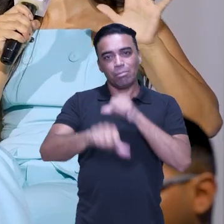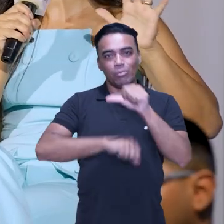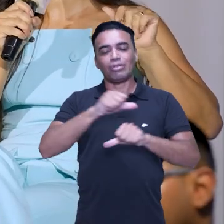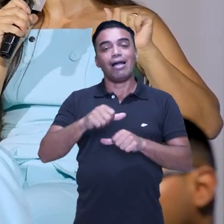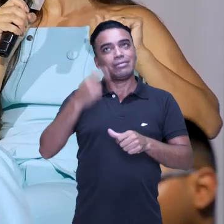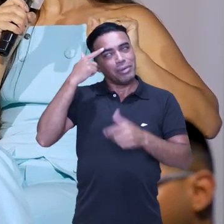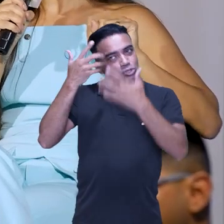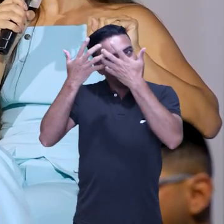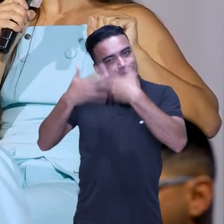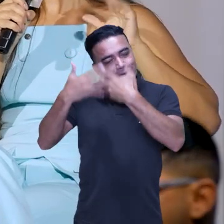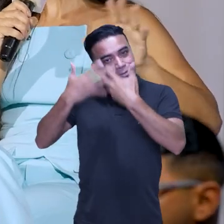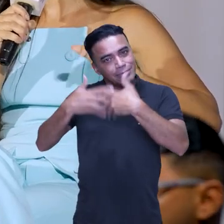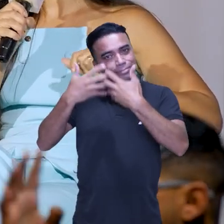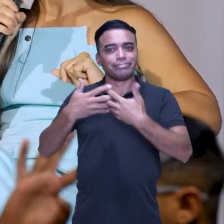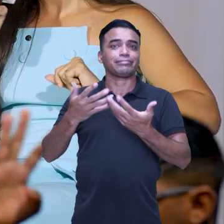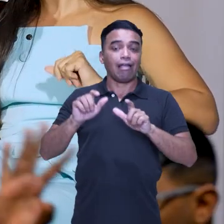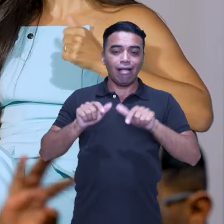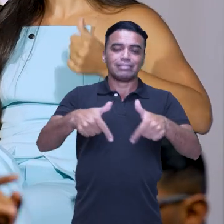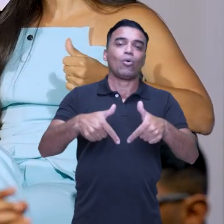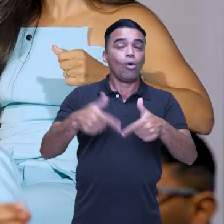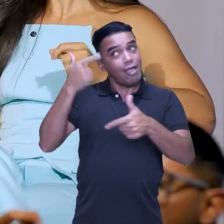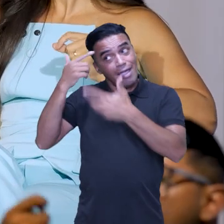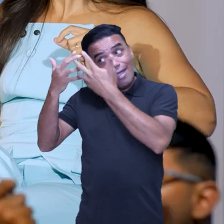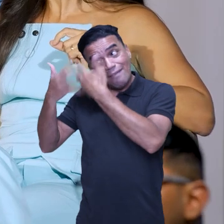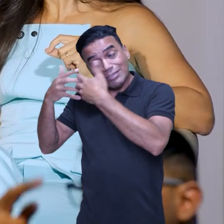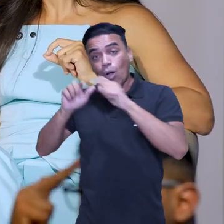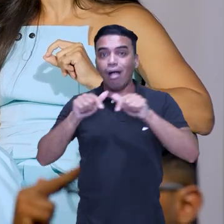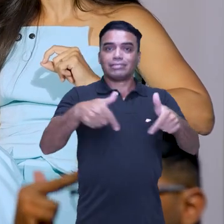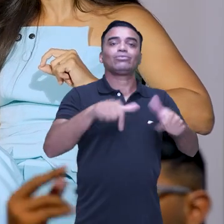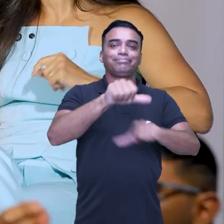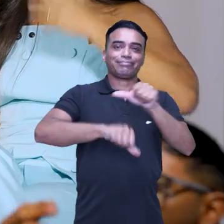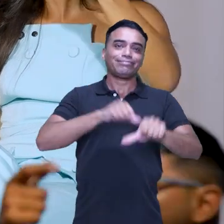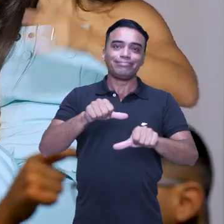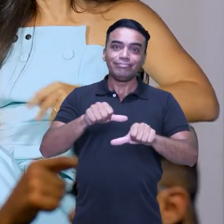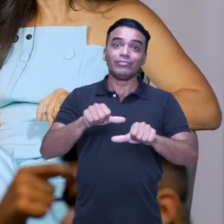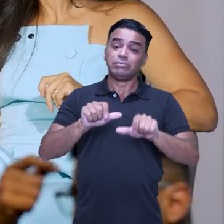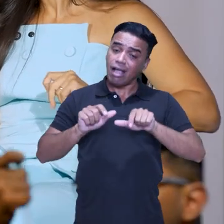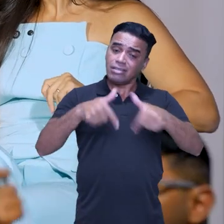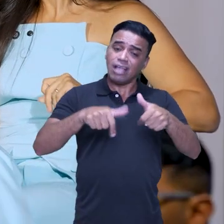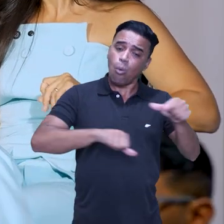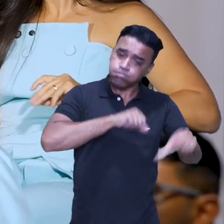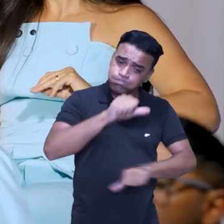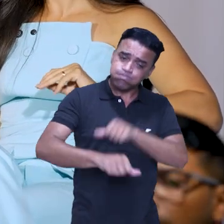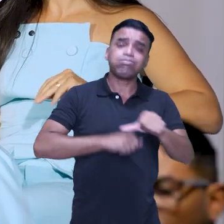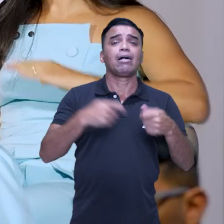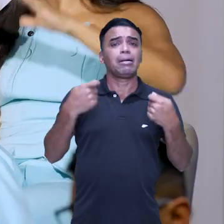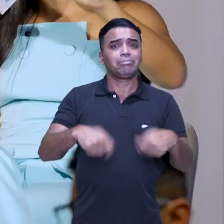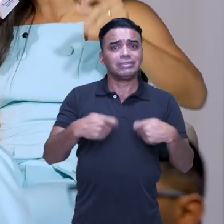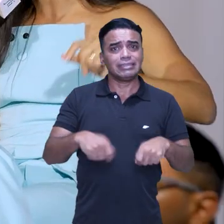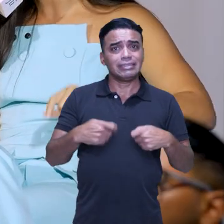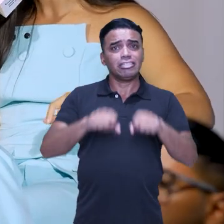de reflexão por ação. A gente precisa agir, a gente precisa transformar e a gente